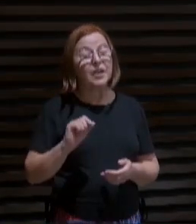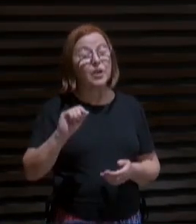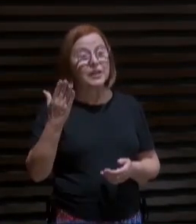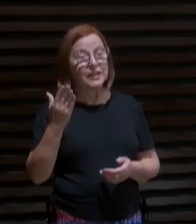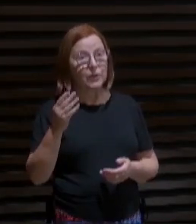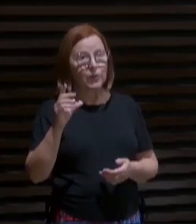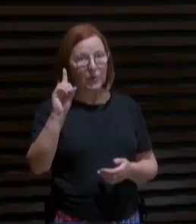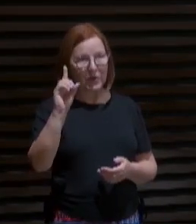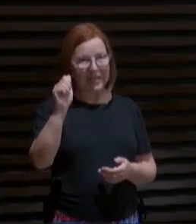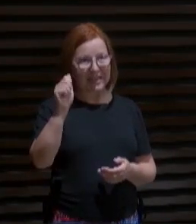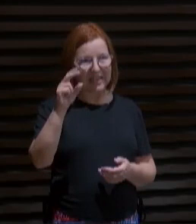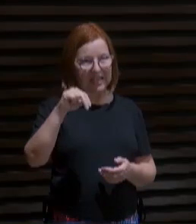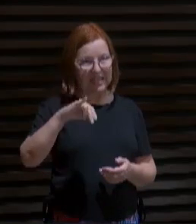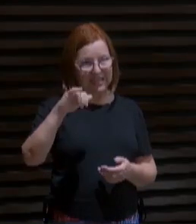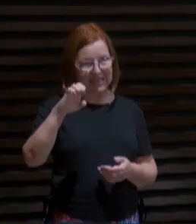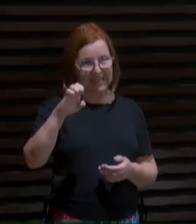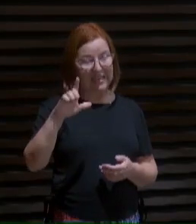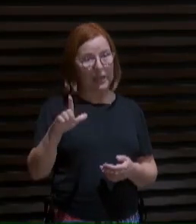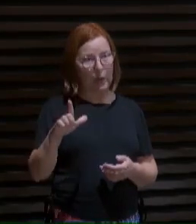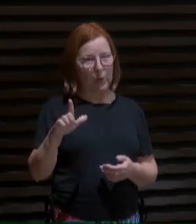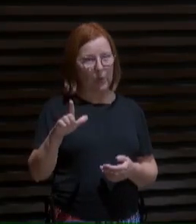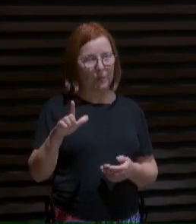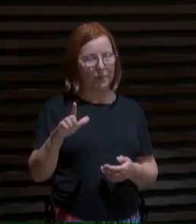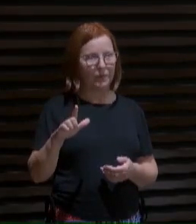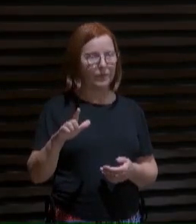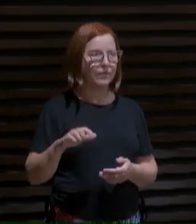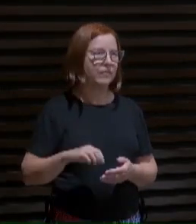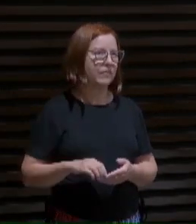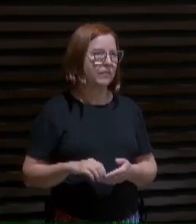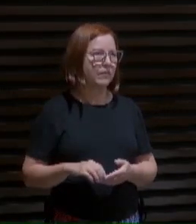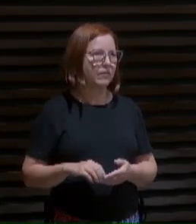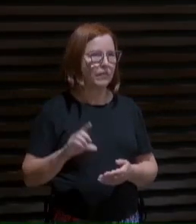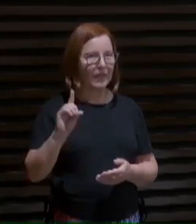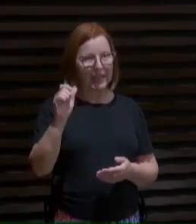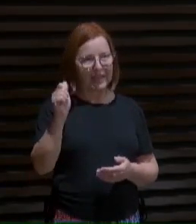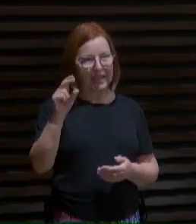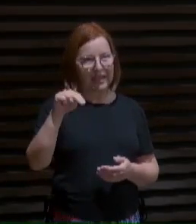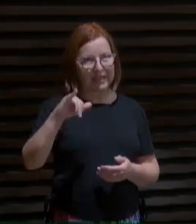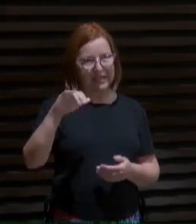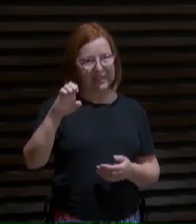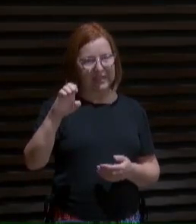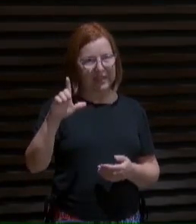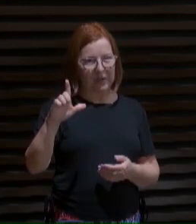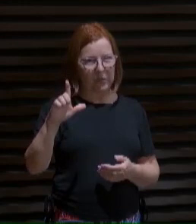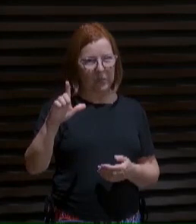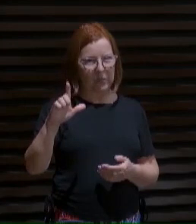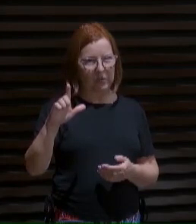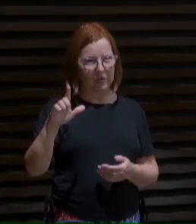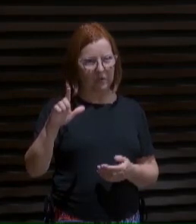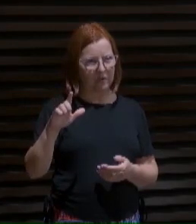eu já falei dele de manhã, eu estou impressionado. O Daniel, o